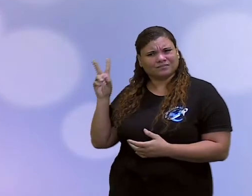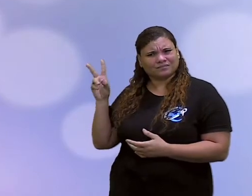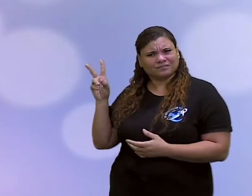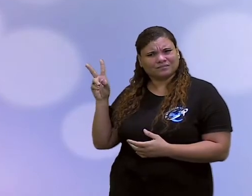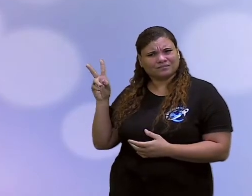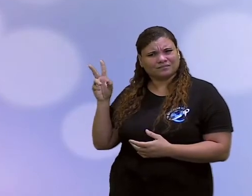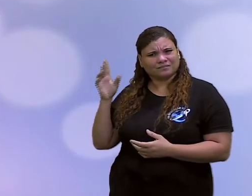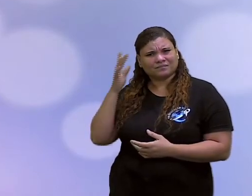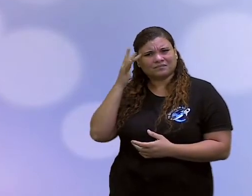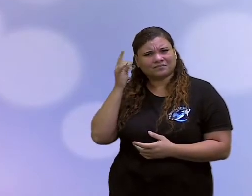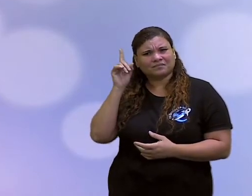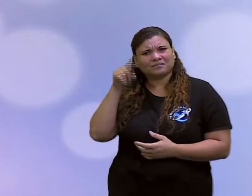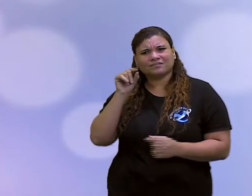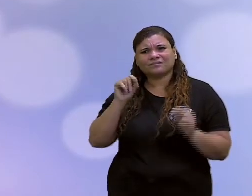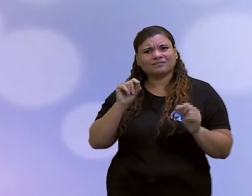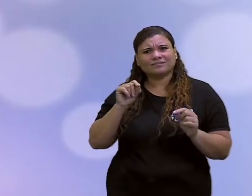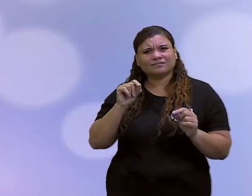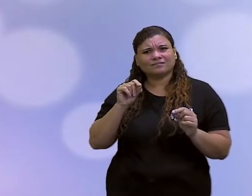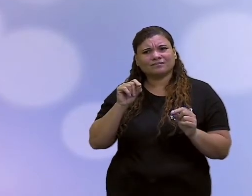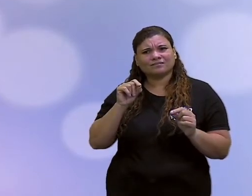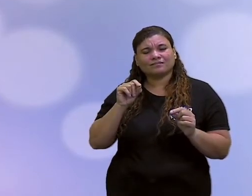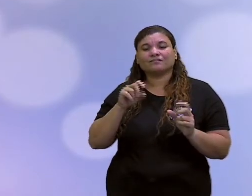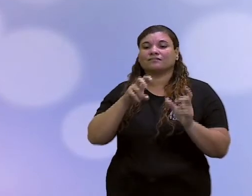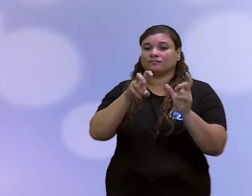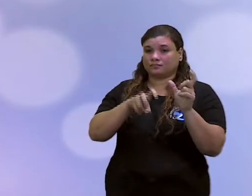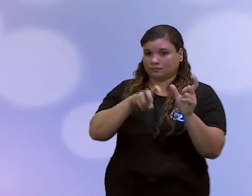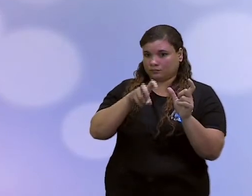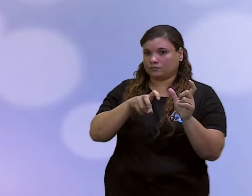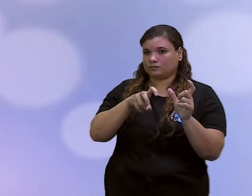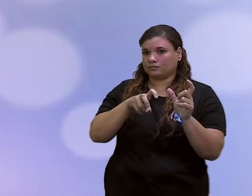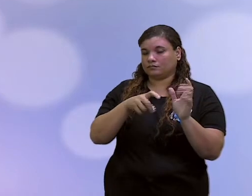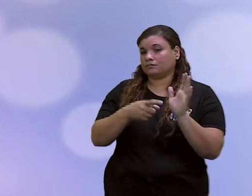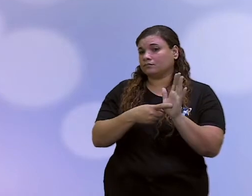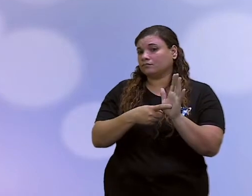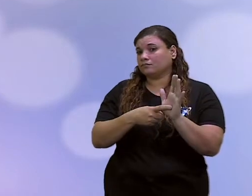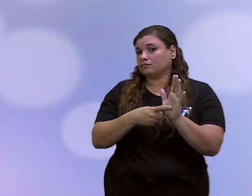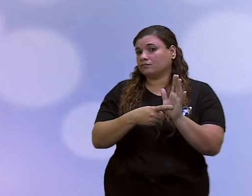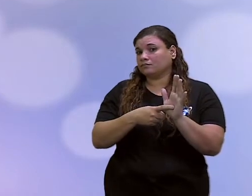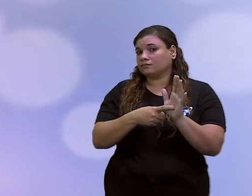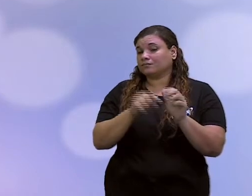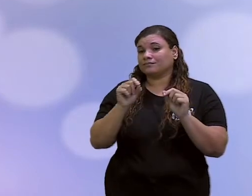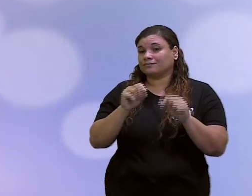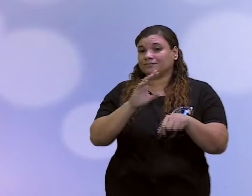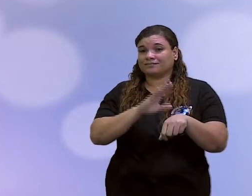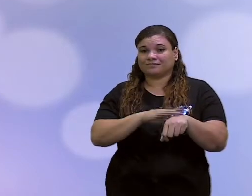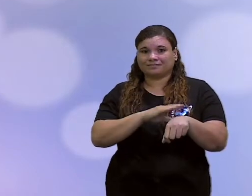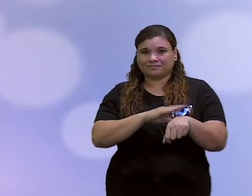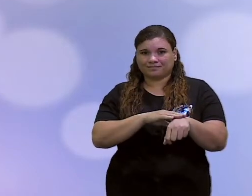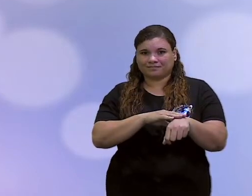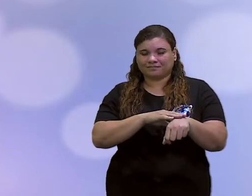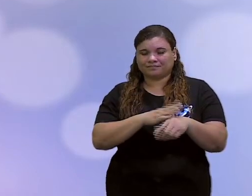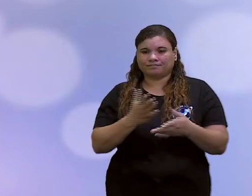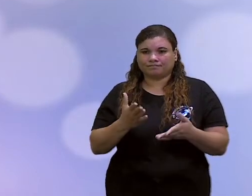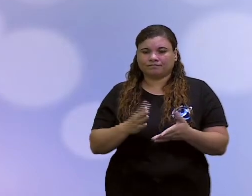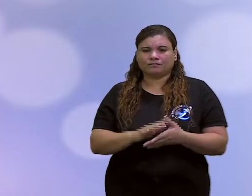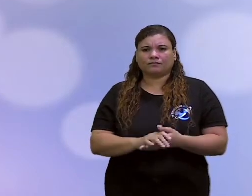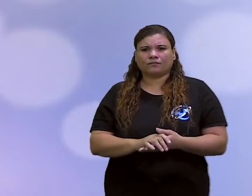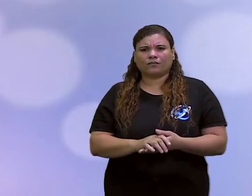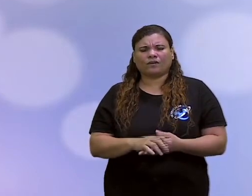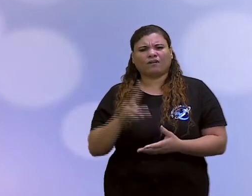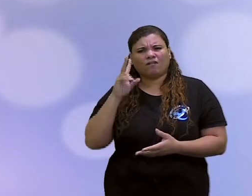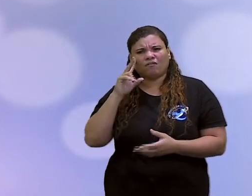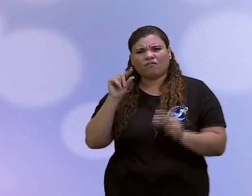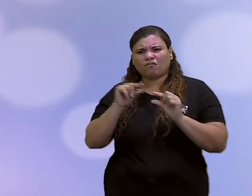Também adjunto adverbial, ótimo. Agora temos, ó, estou trabalhando de